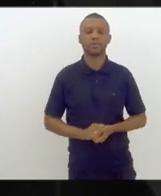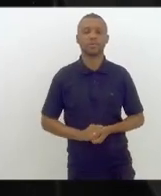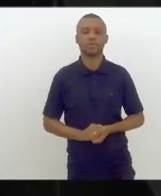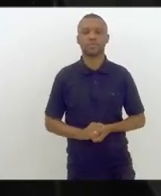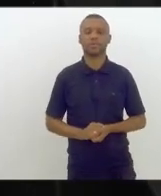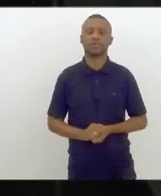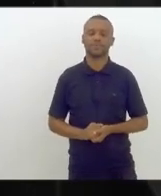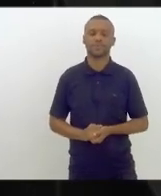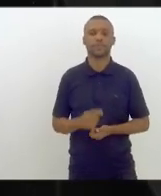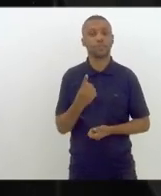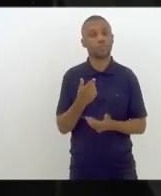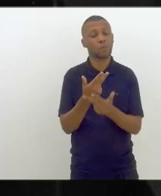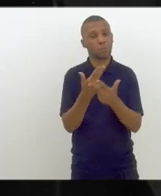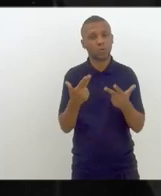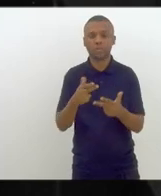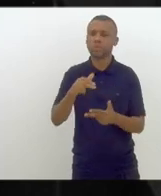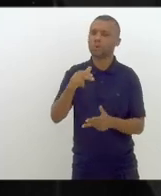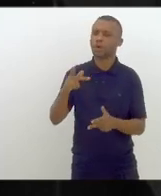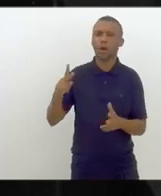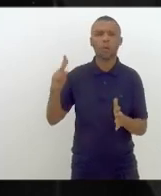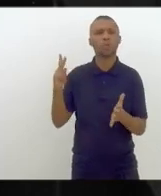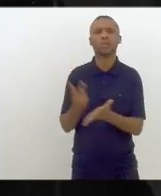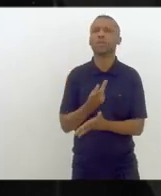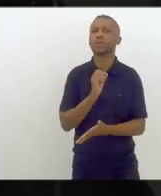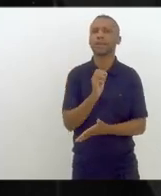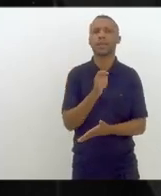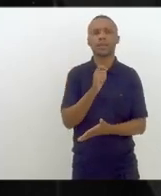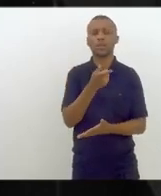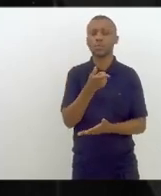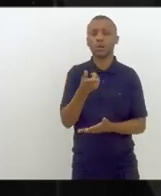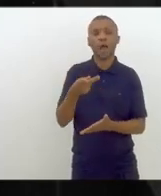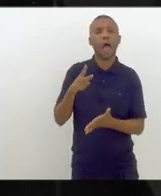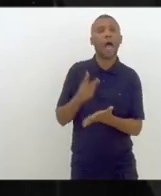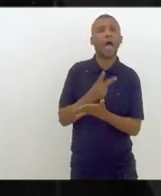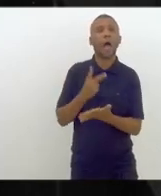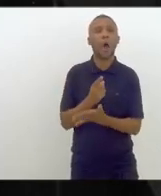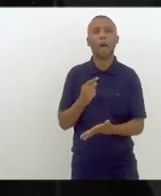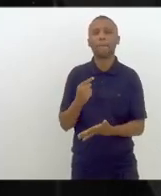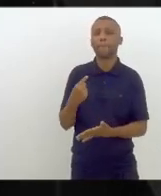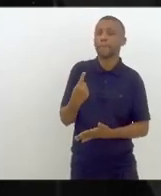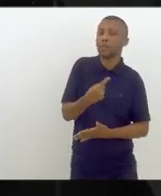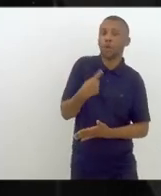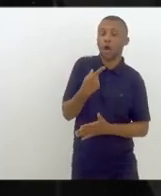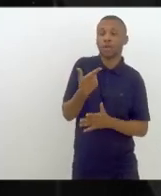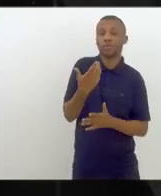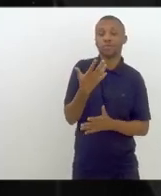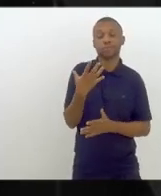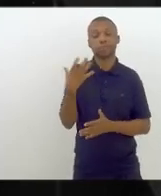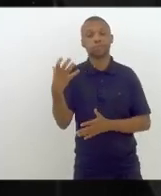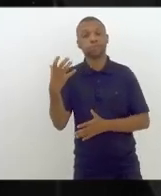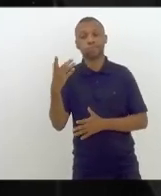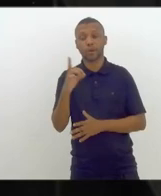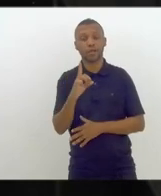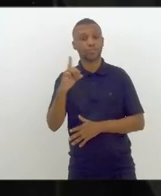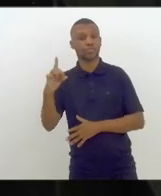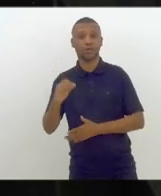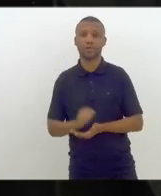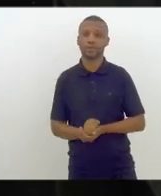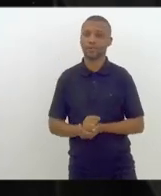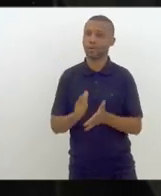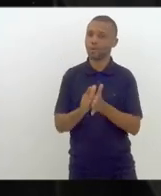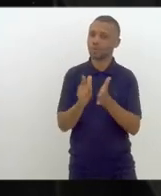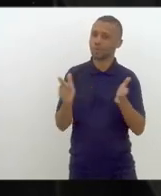E uma coisa que nunca acontece é que eles nunca erram para a gente, eles nunca erram para a direita. No Jornal